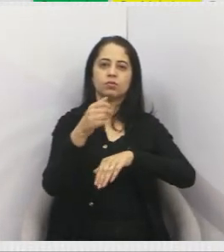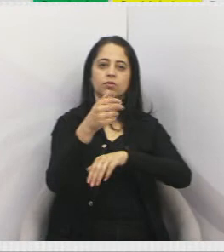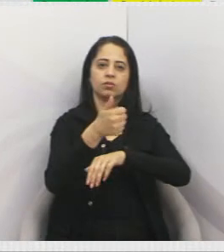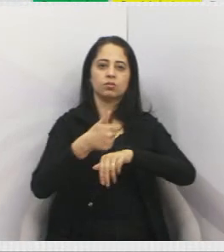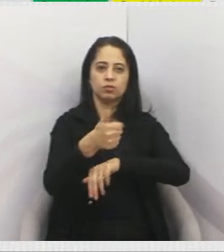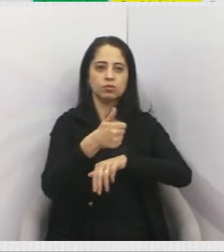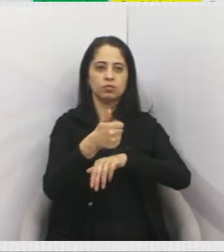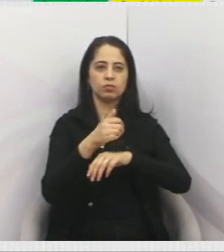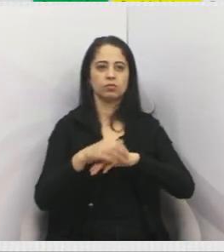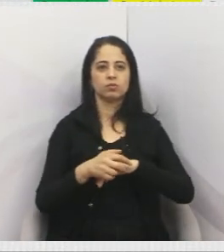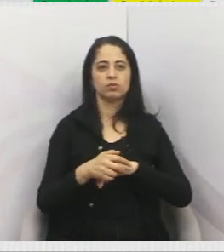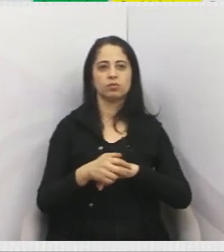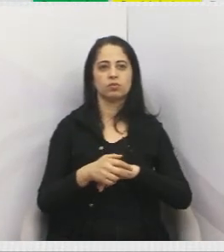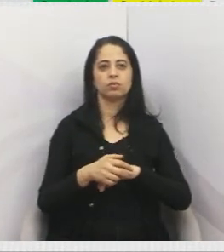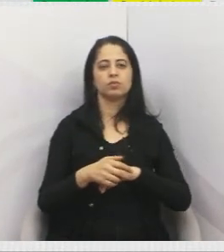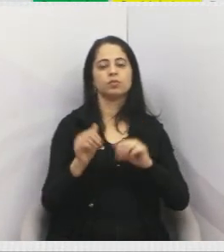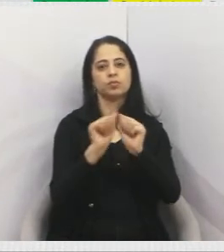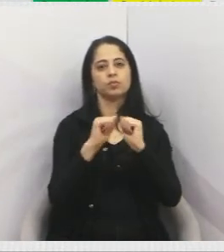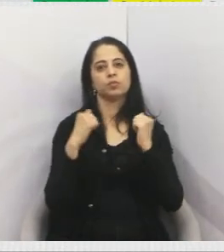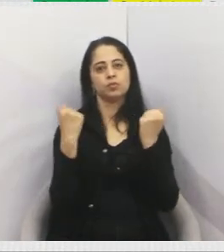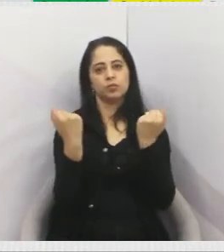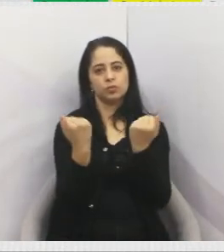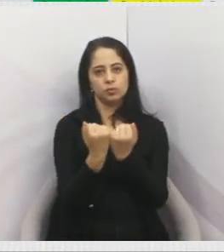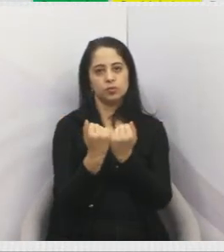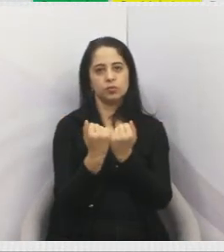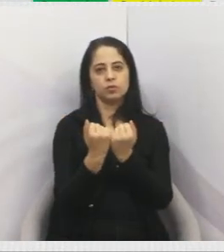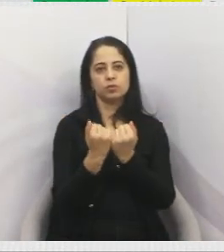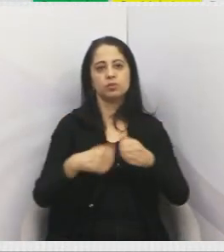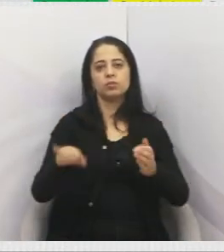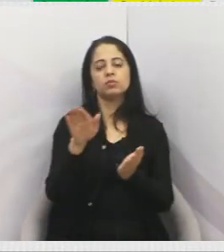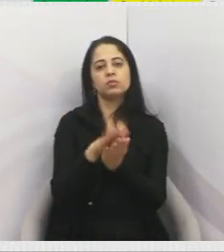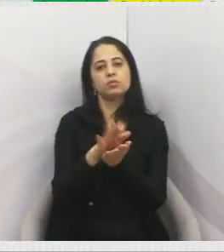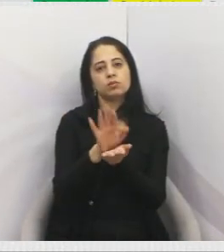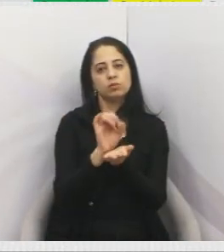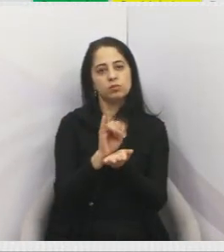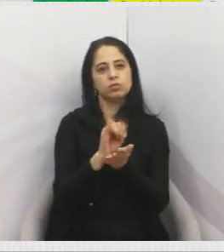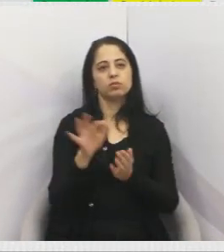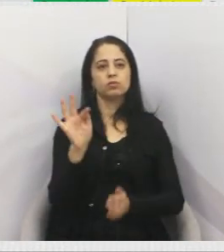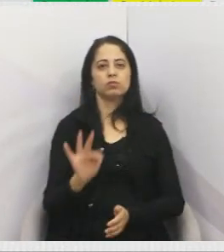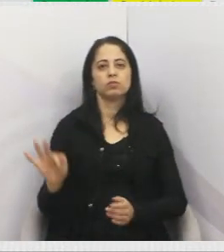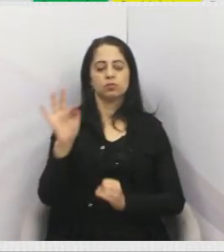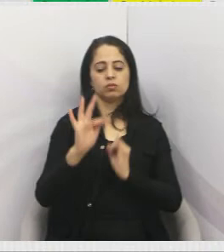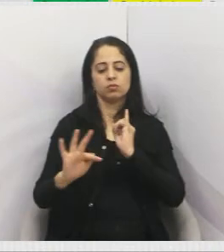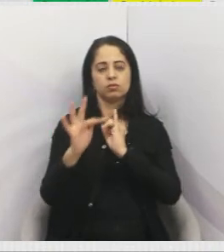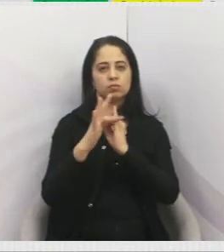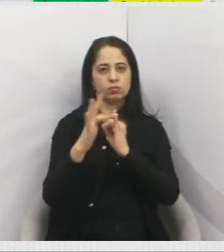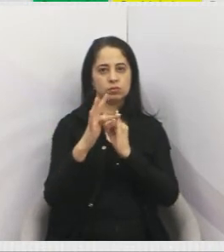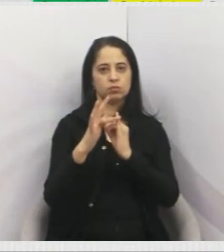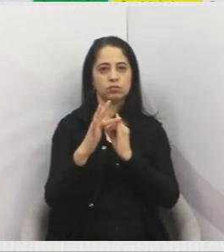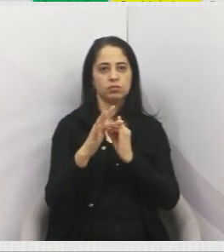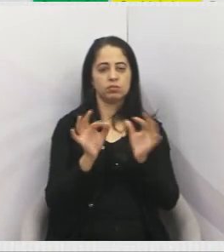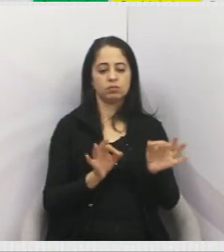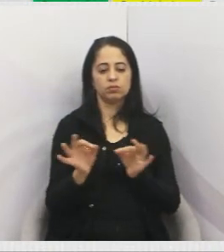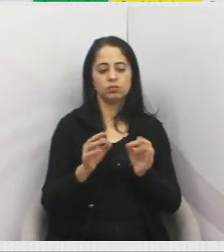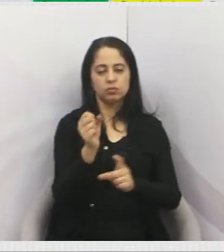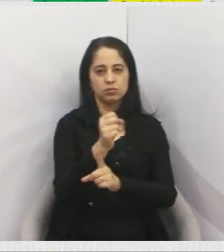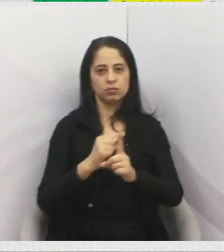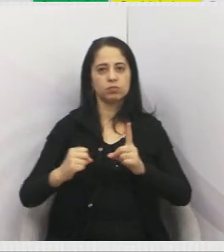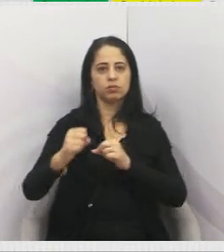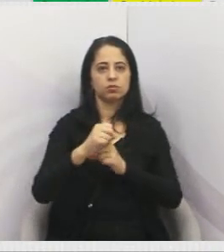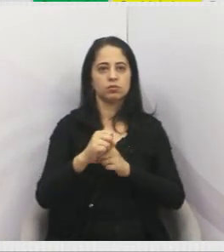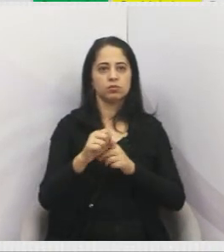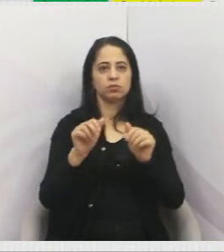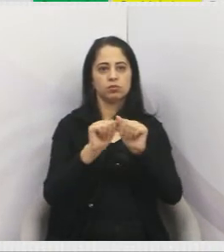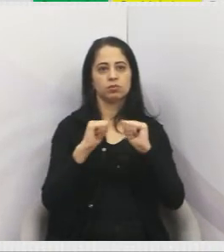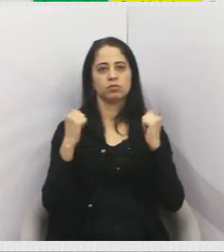profissionais, Associação Comercial e Industrial de Jacareí, entidades acadêmicas, Instituto Federal, Organização da Sociedade Civil, Associação